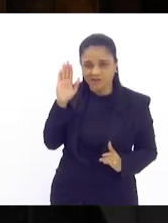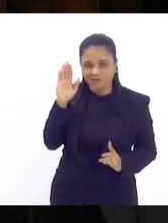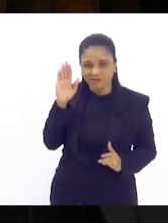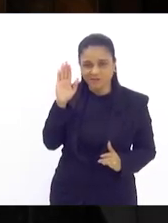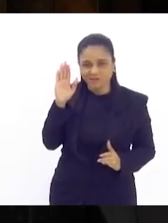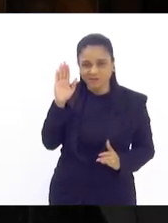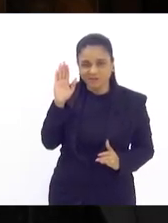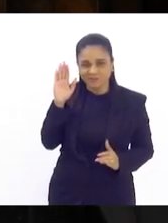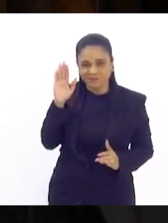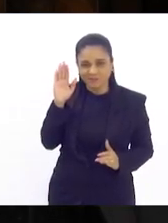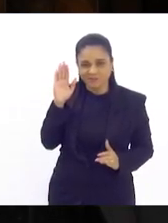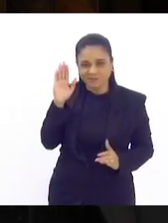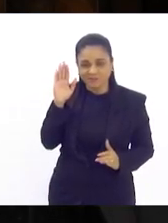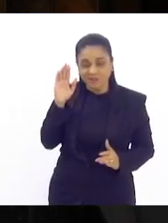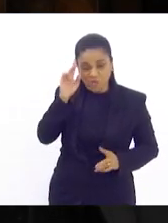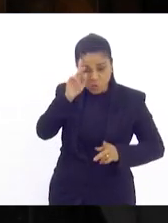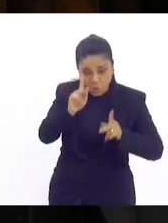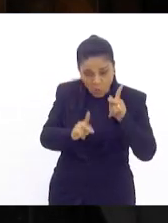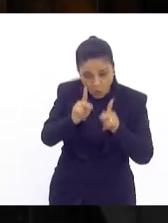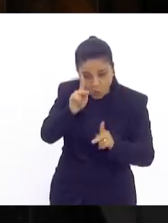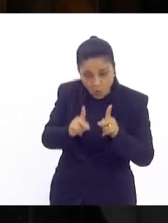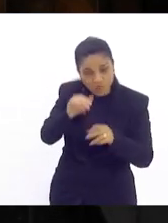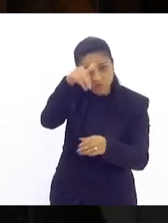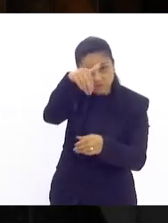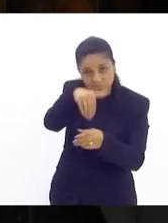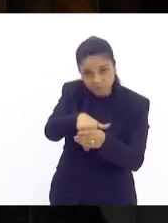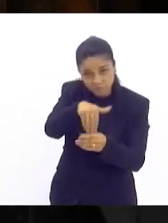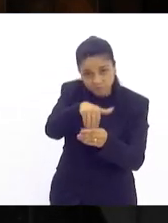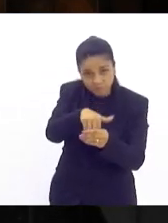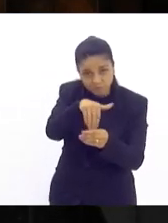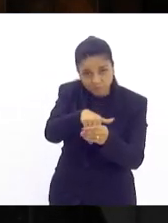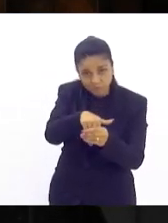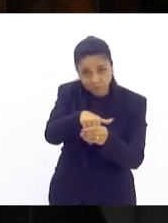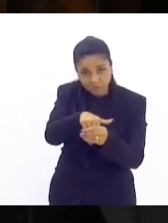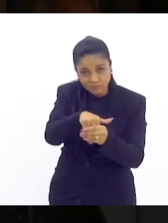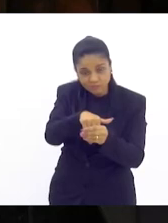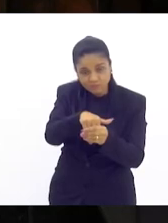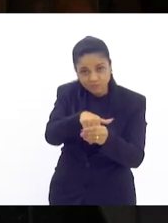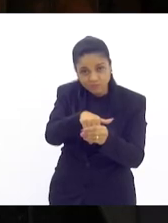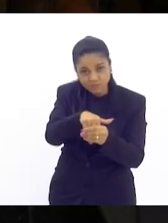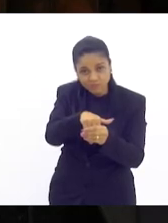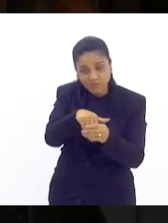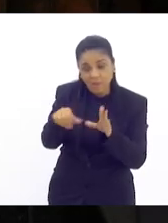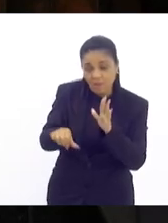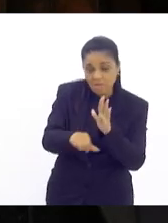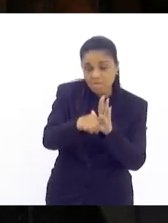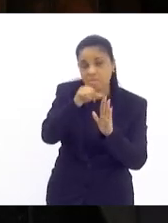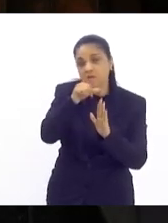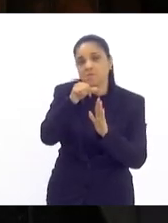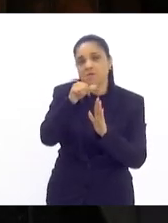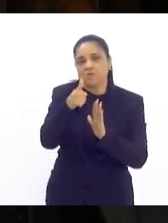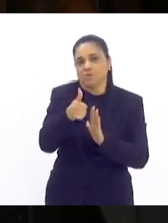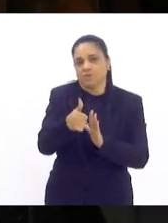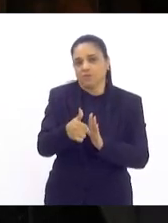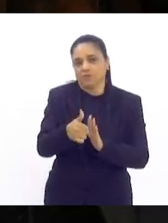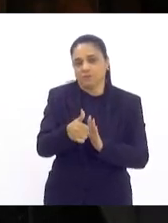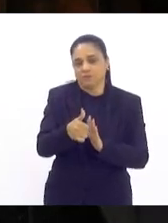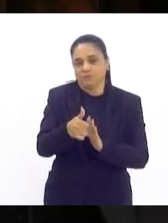do segmento que te elegeu deve ser colocado em primeiro lugar